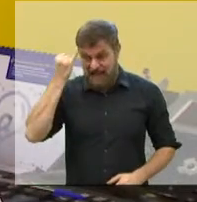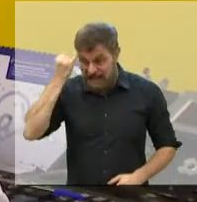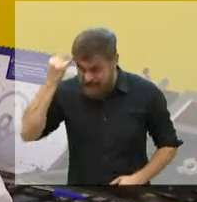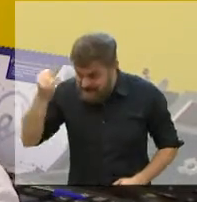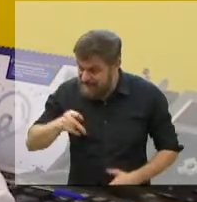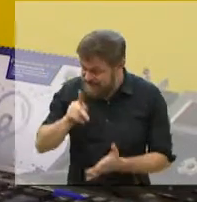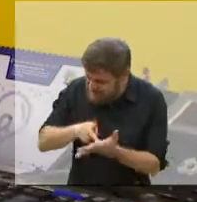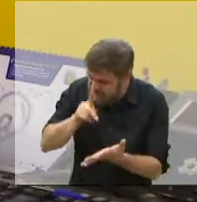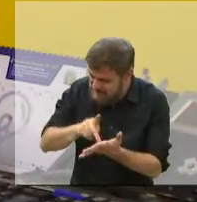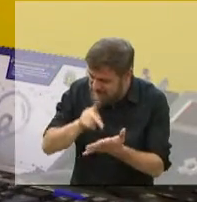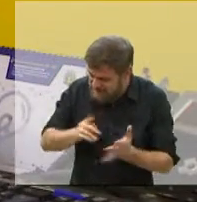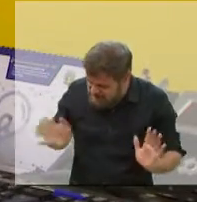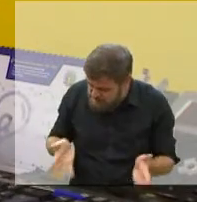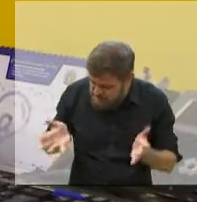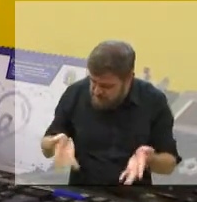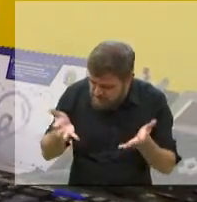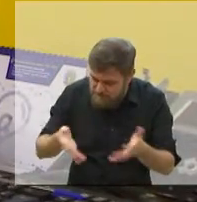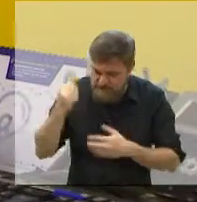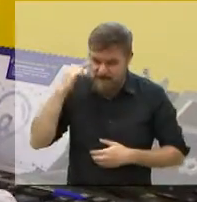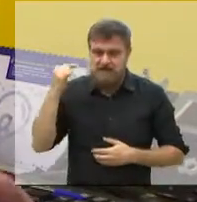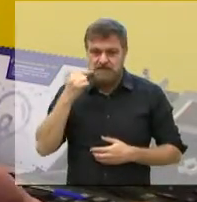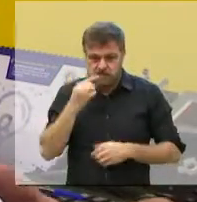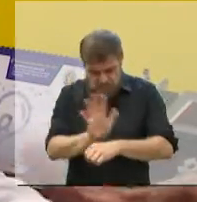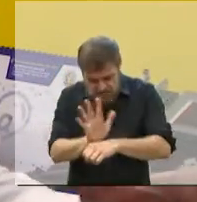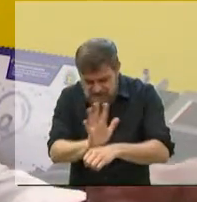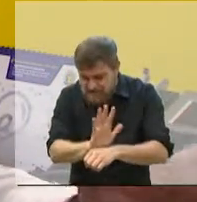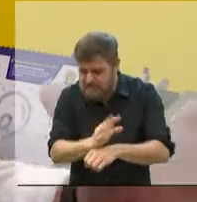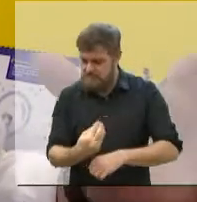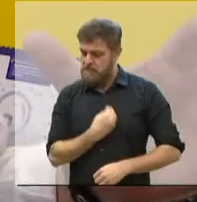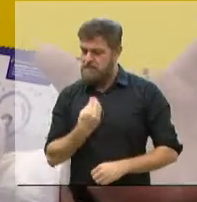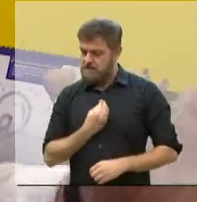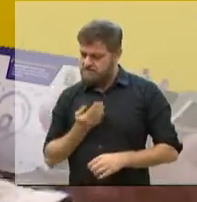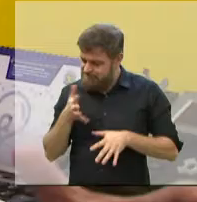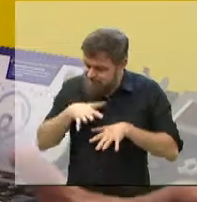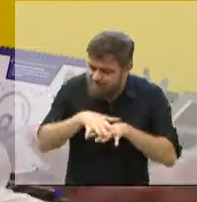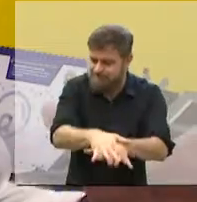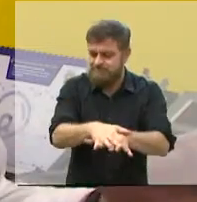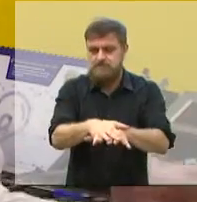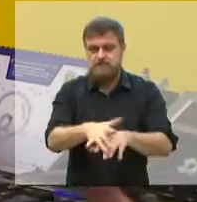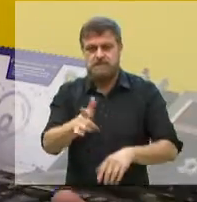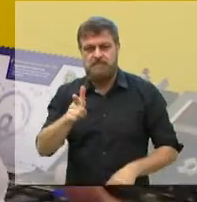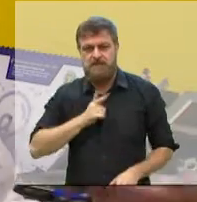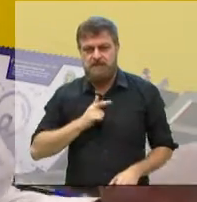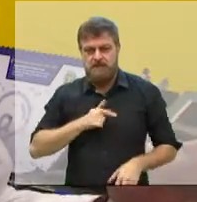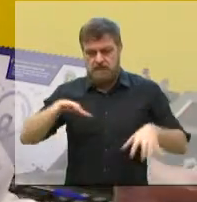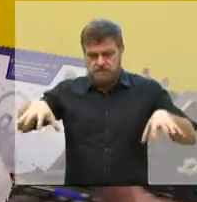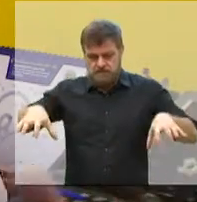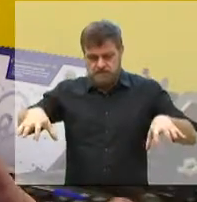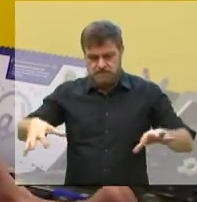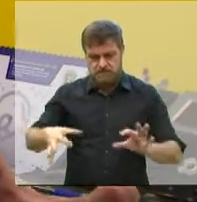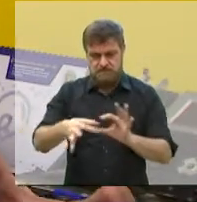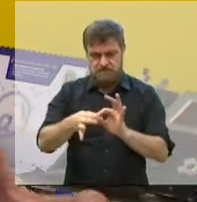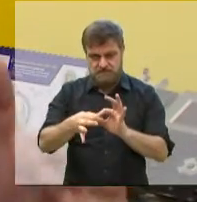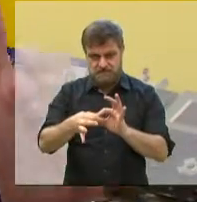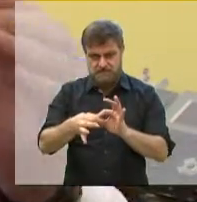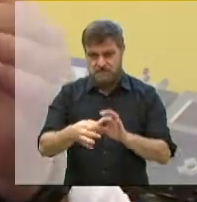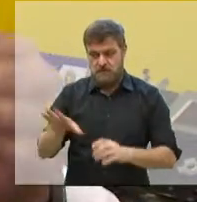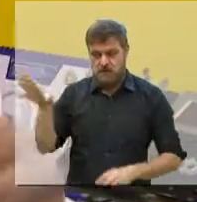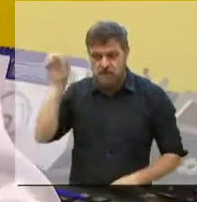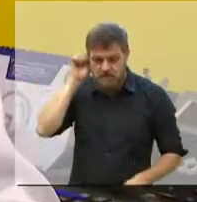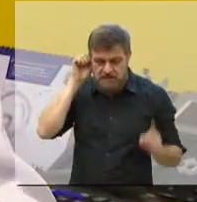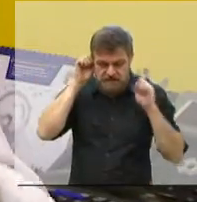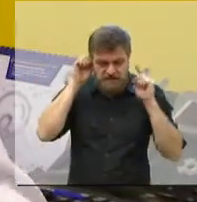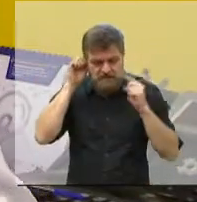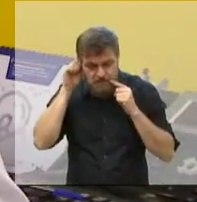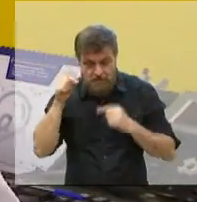justamente essa, a ideia é da inclusão, é você colocar o surdo e o ouvinte numa mesma sala, mas que